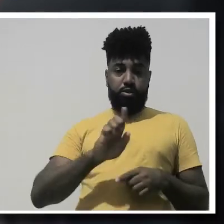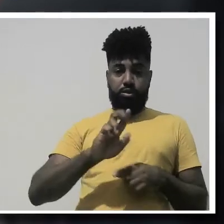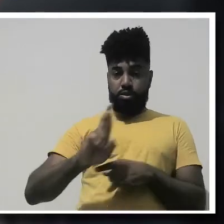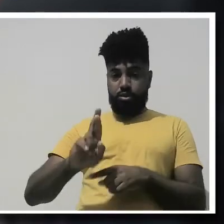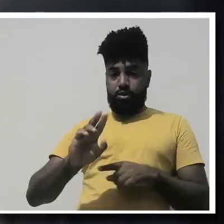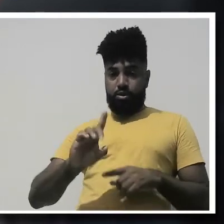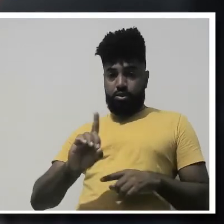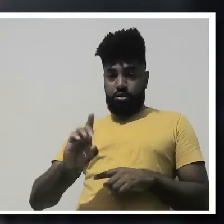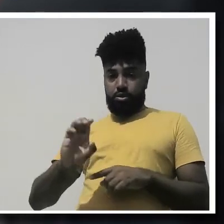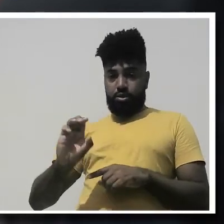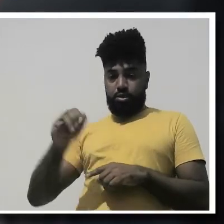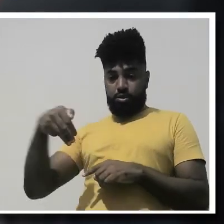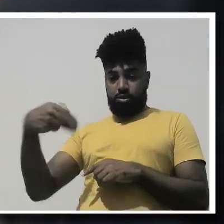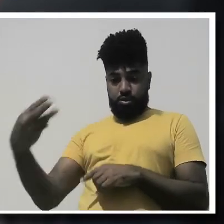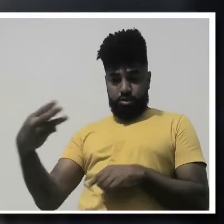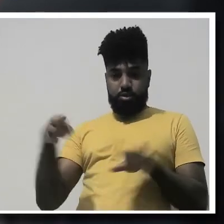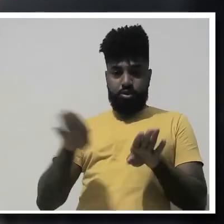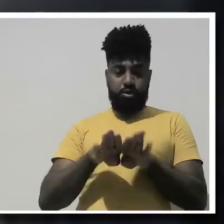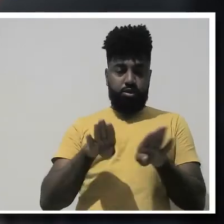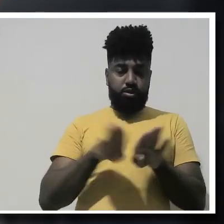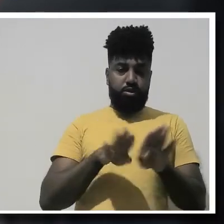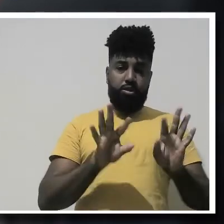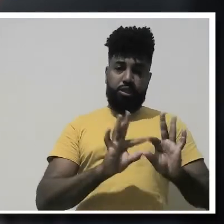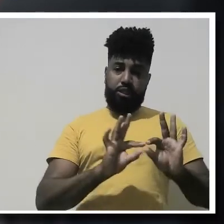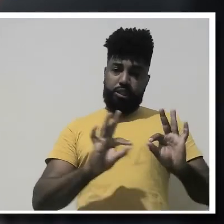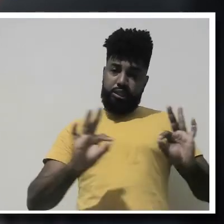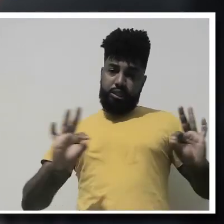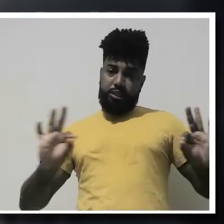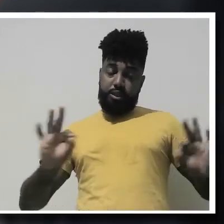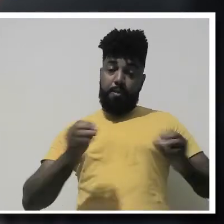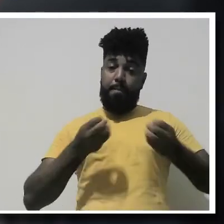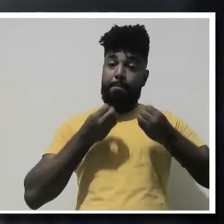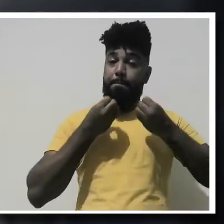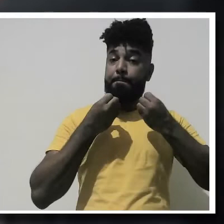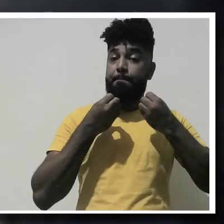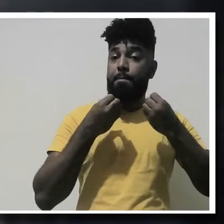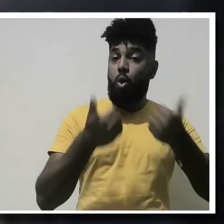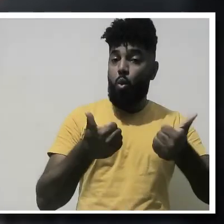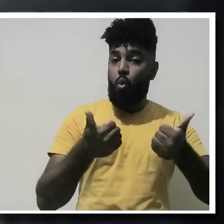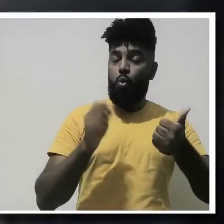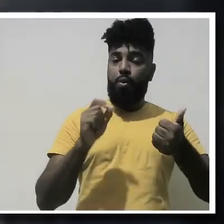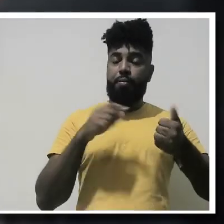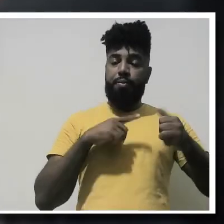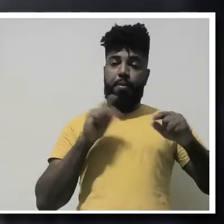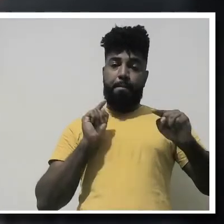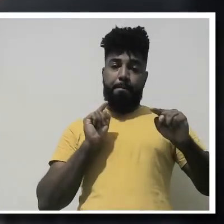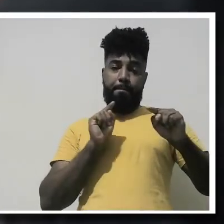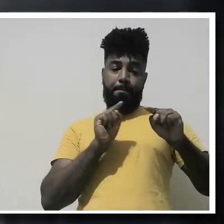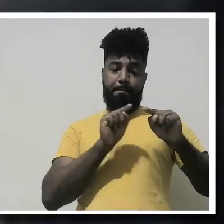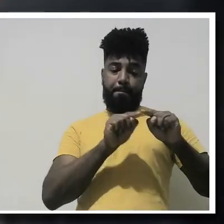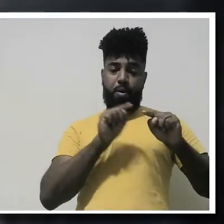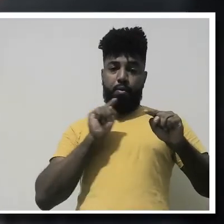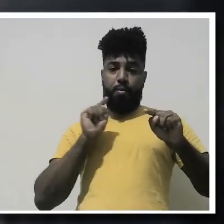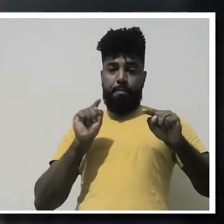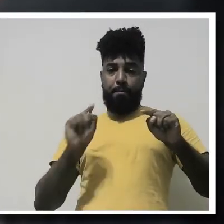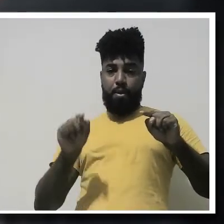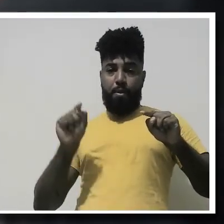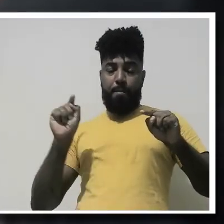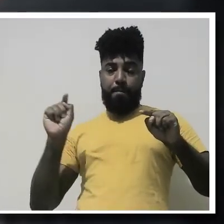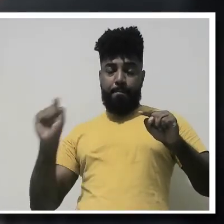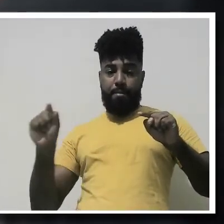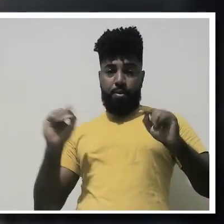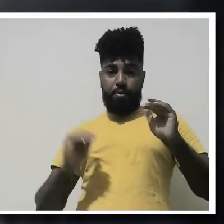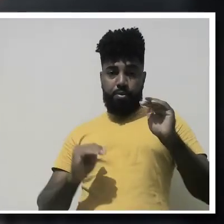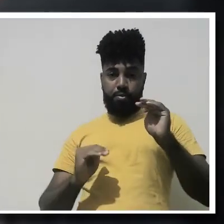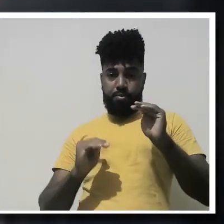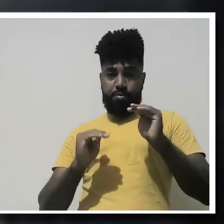por decímetro cúbico, tanto faz, é a mesma coisa. Essa reta ela é tão boa quanto mais ela se aproxima dos pontos. Se os pontos ficarem mais